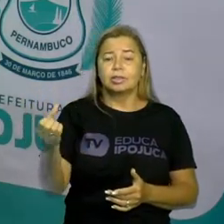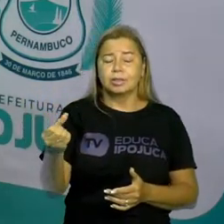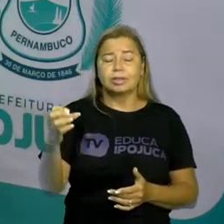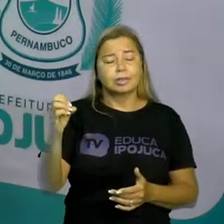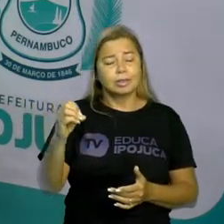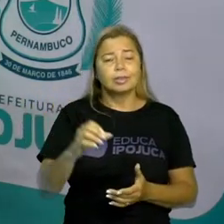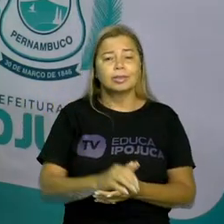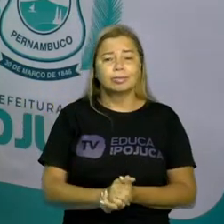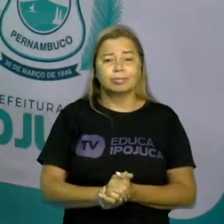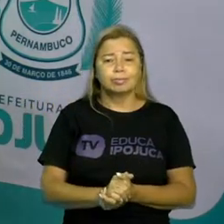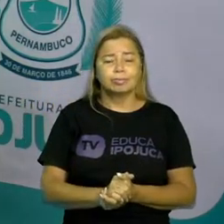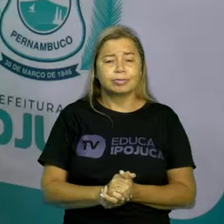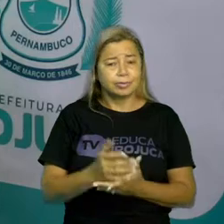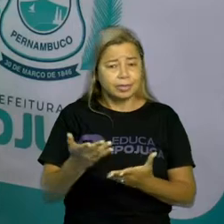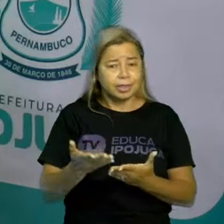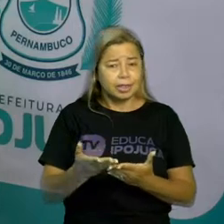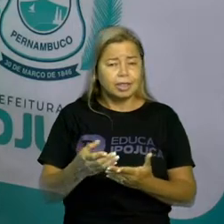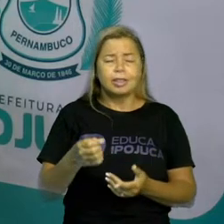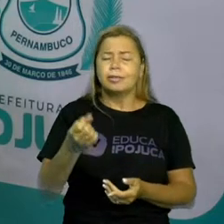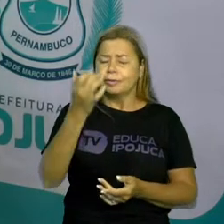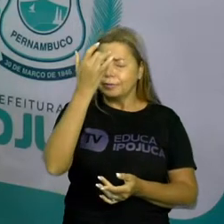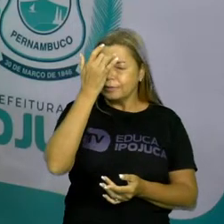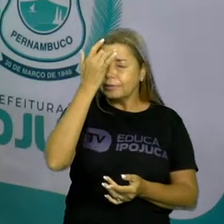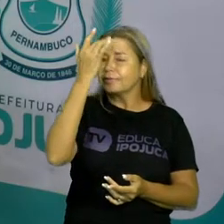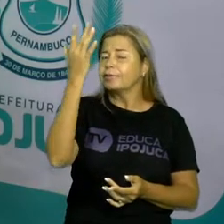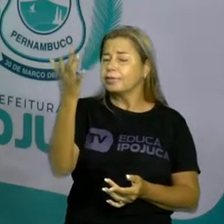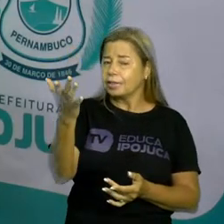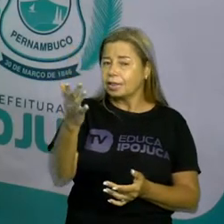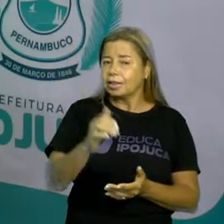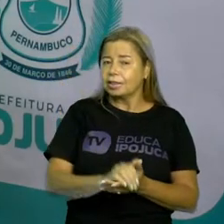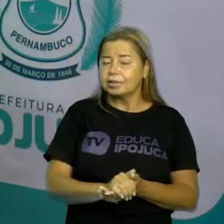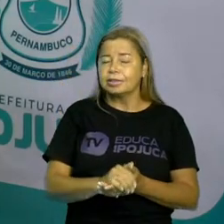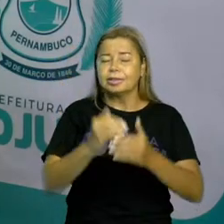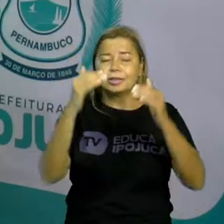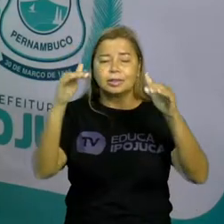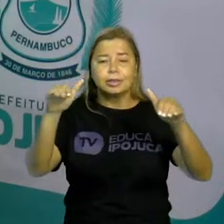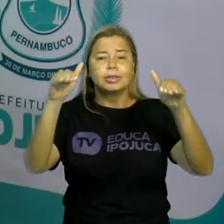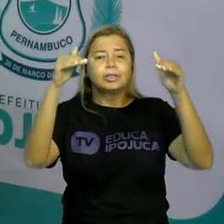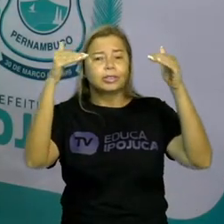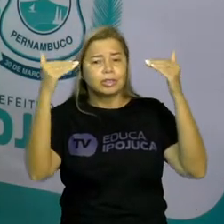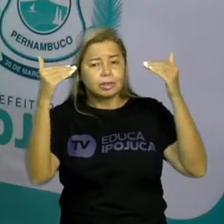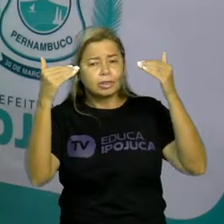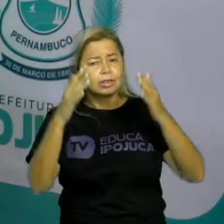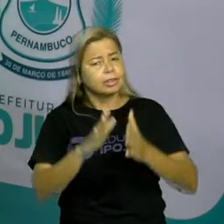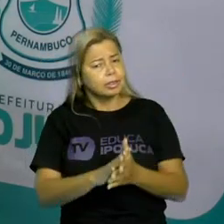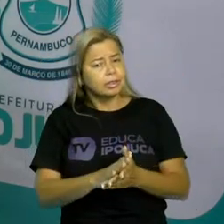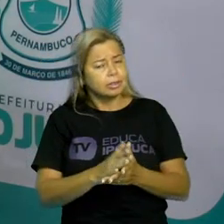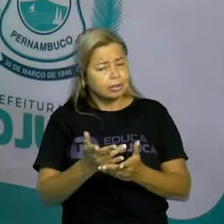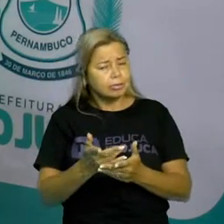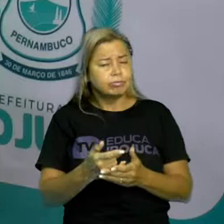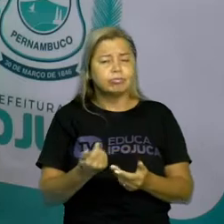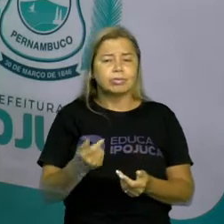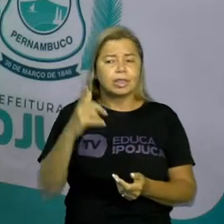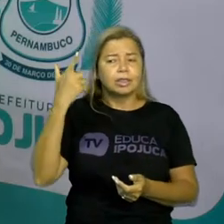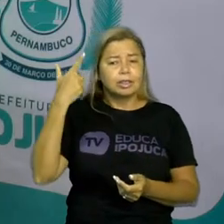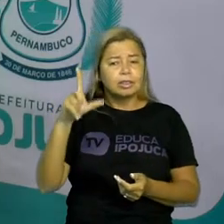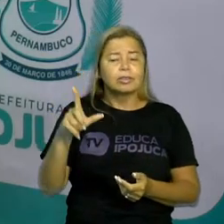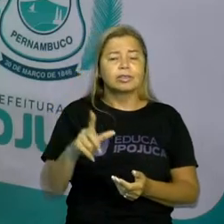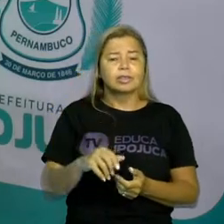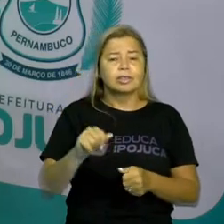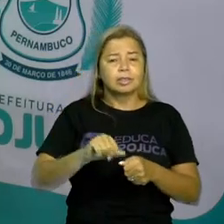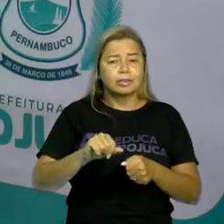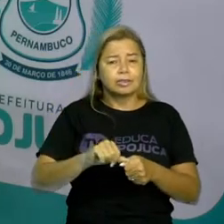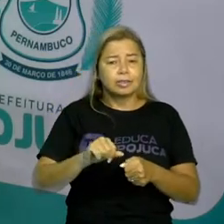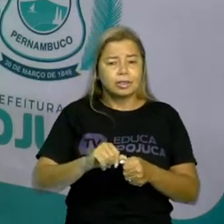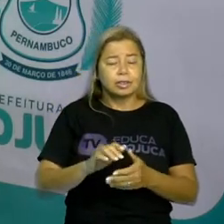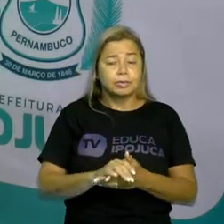2.660. Viu que não é tão difícil assim? Que se a gente prestar atenção no que está pedindo, a gente vai achar rapidinho o resultado. Primeiro eu